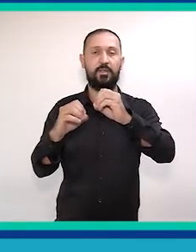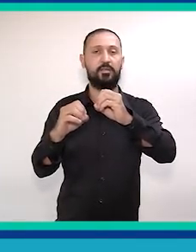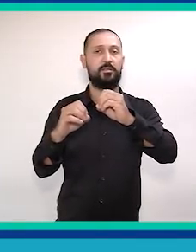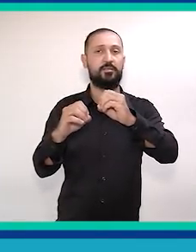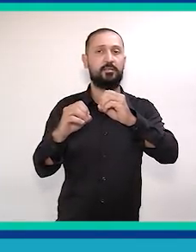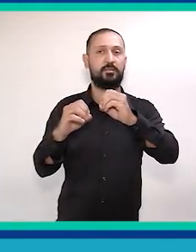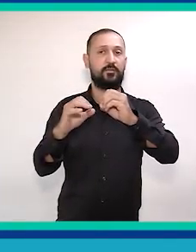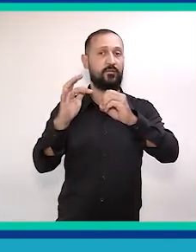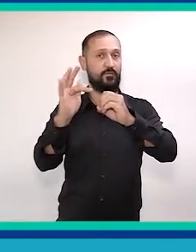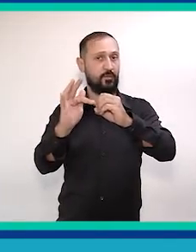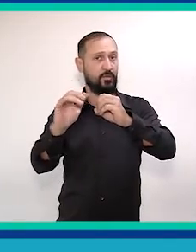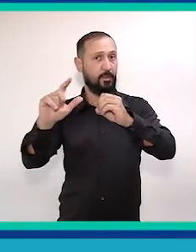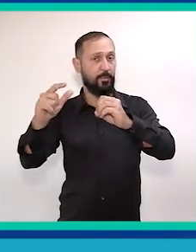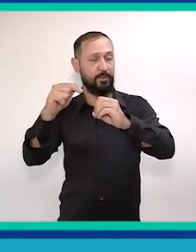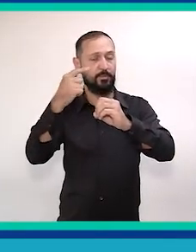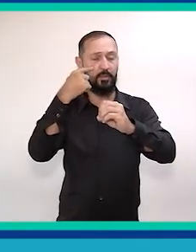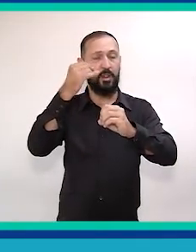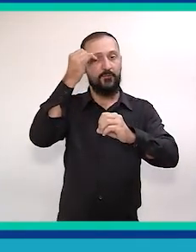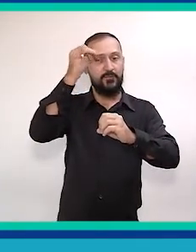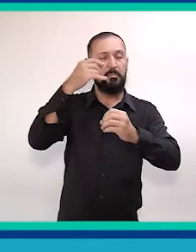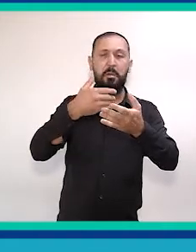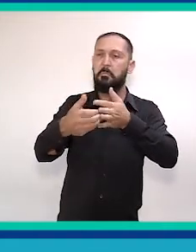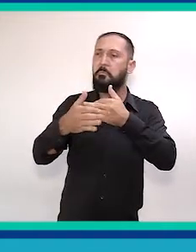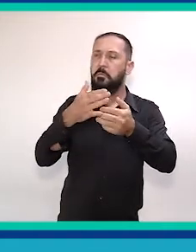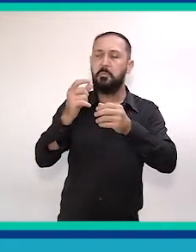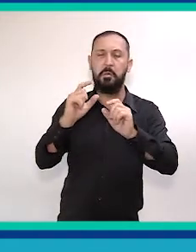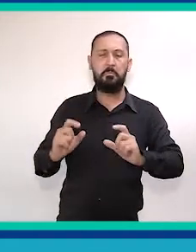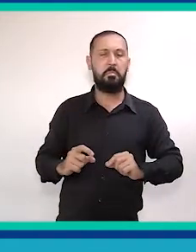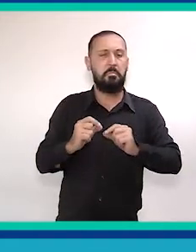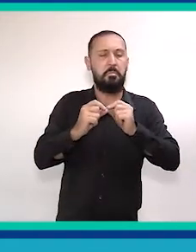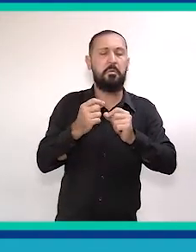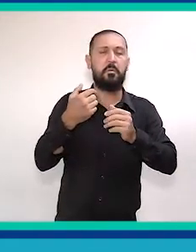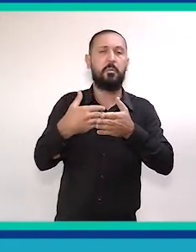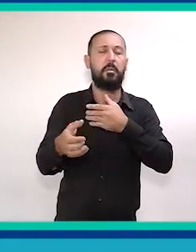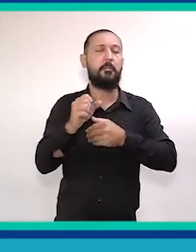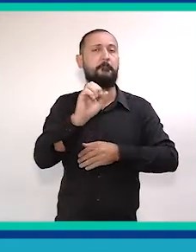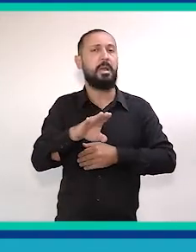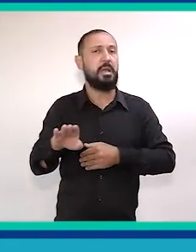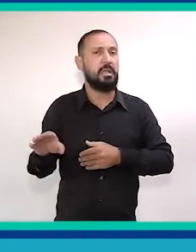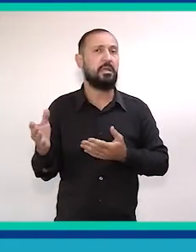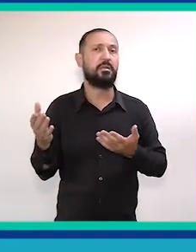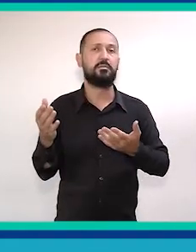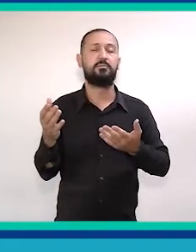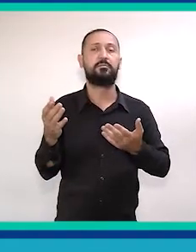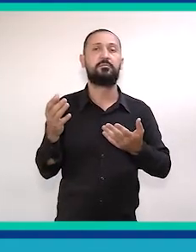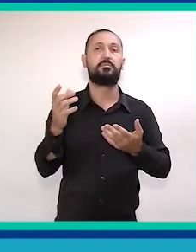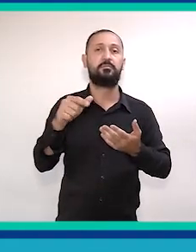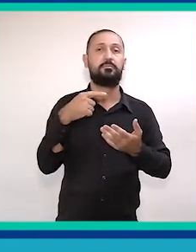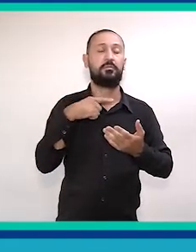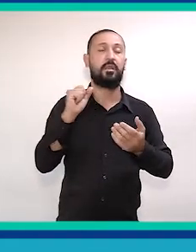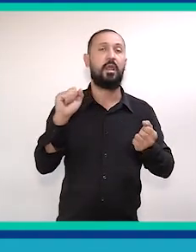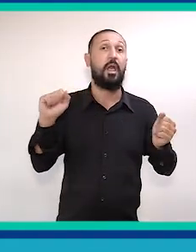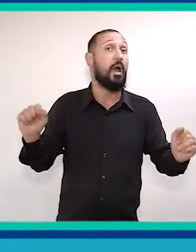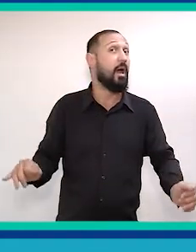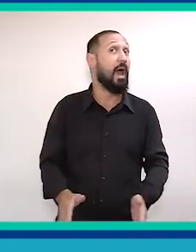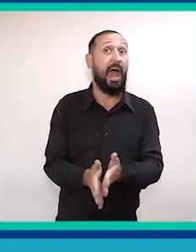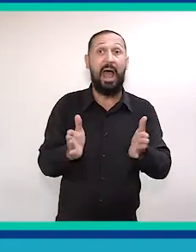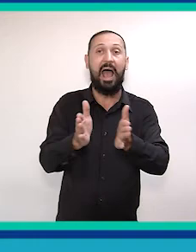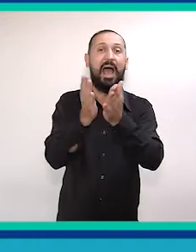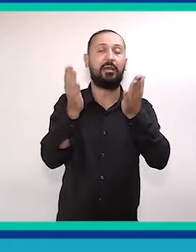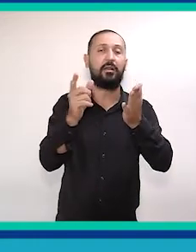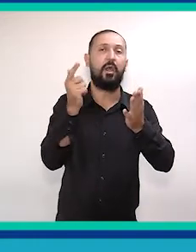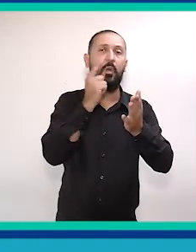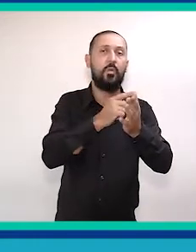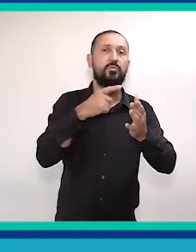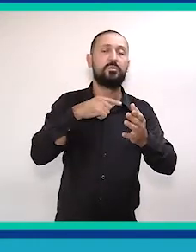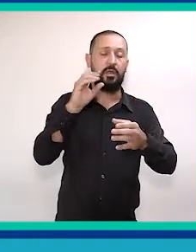fosfolipase, ela apresenta atividade contra todas as linhagens de tumores, contra a bactéria, é uma molécula